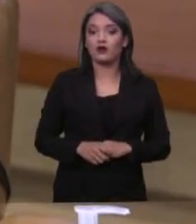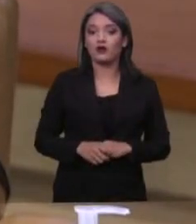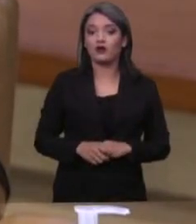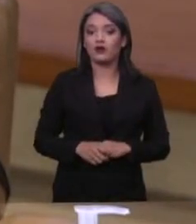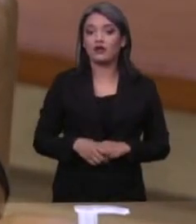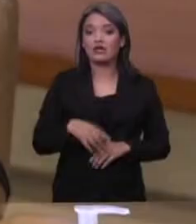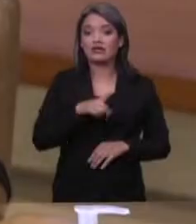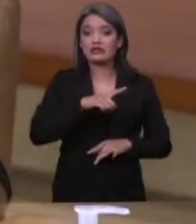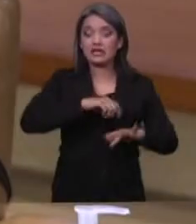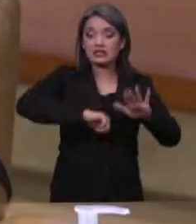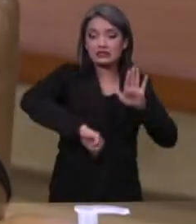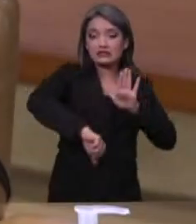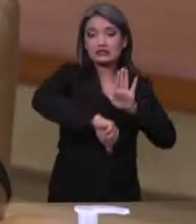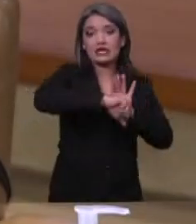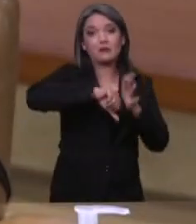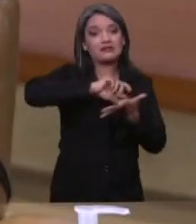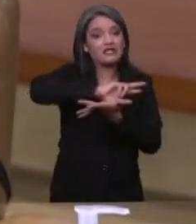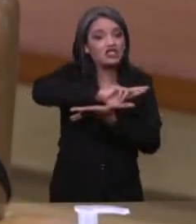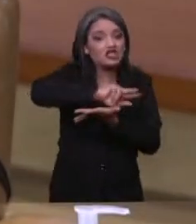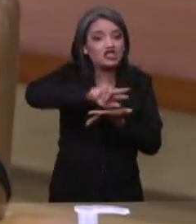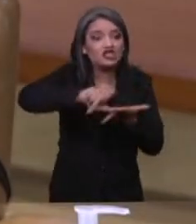havia condutas diversas.